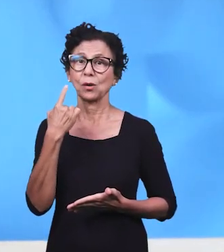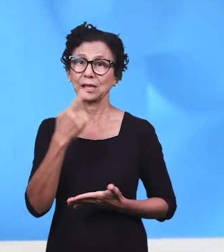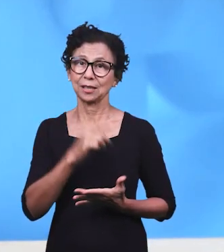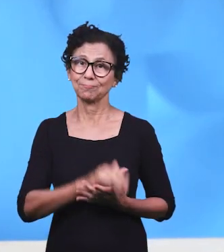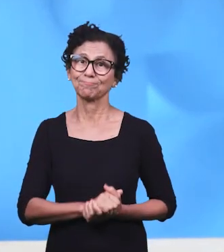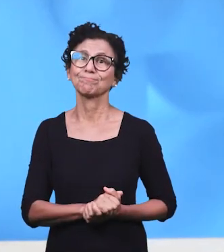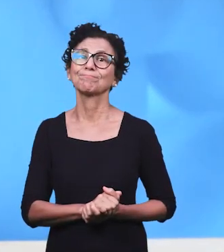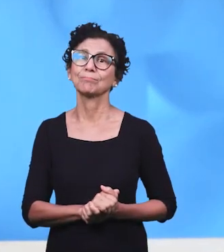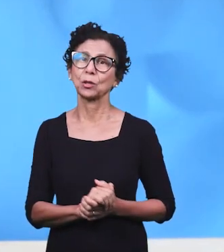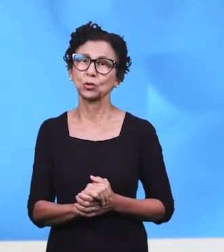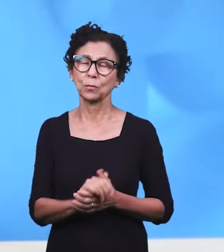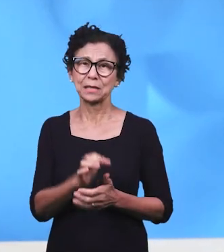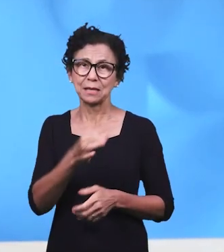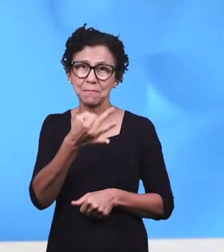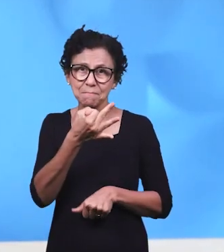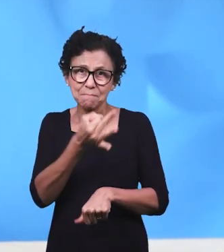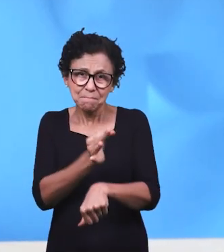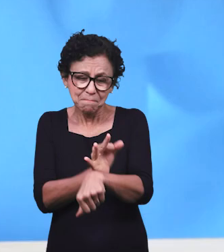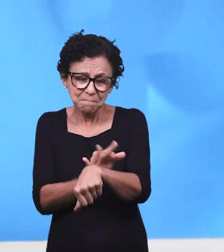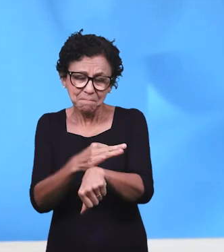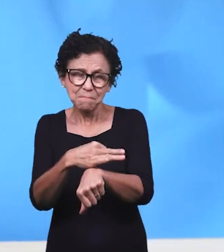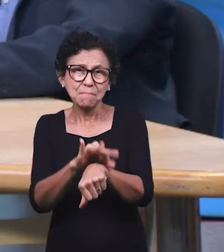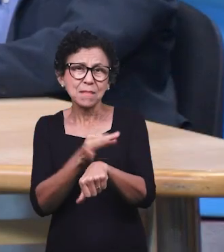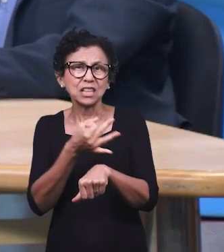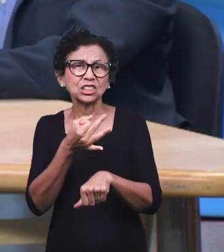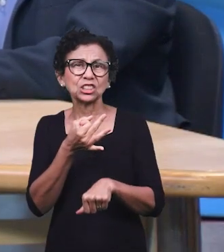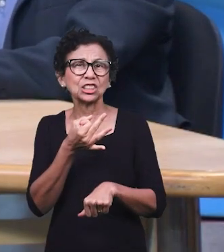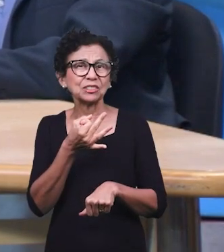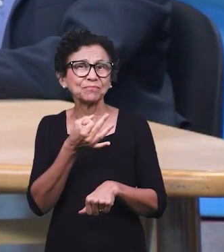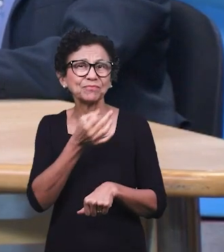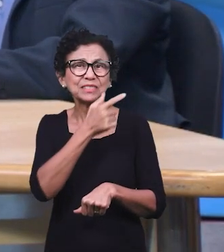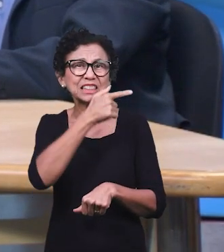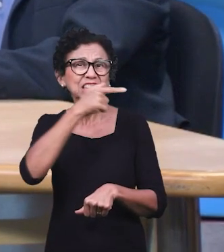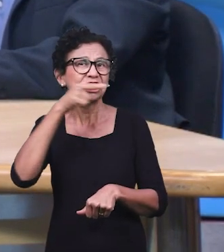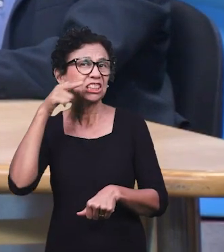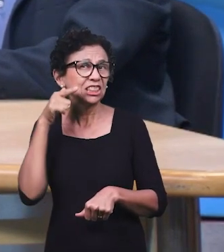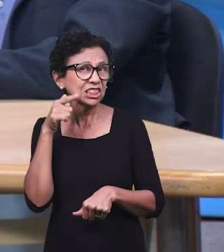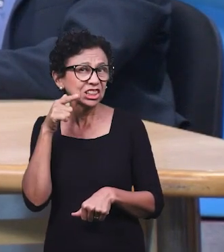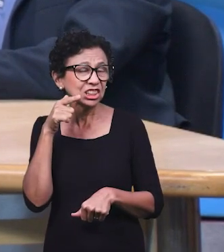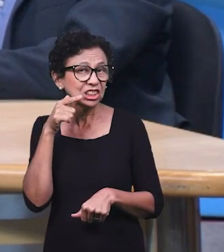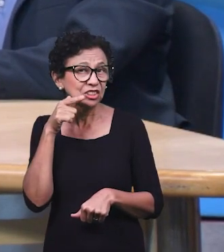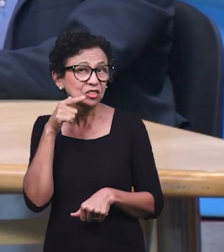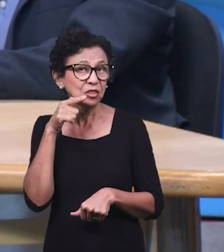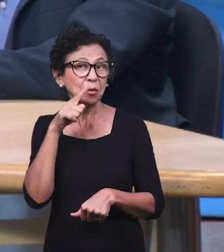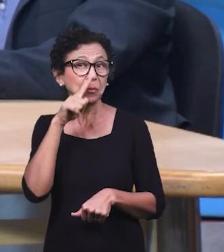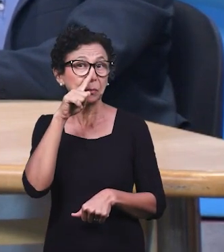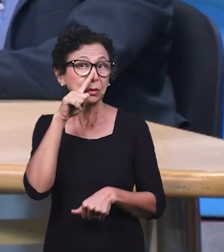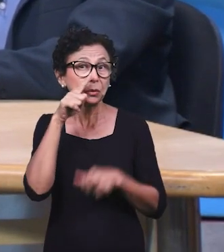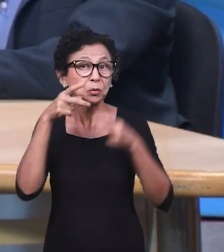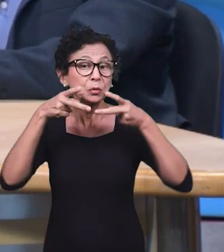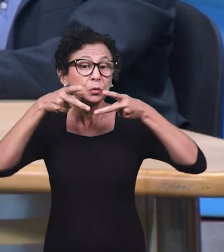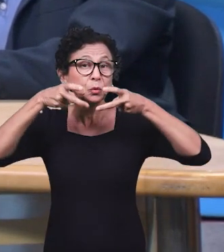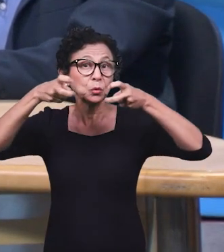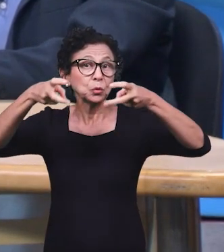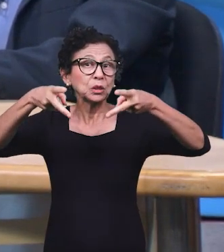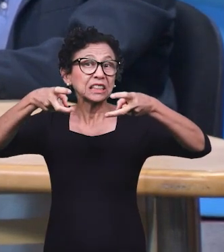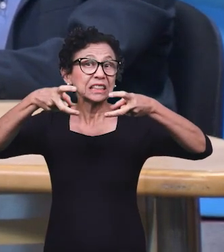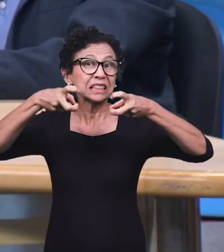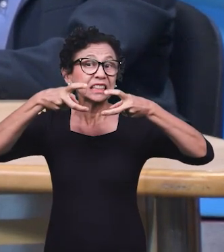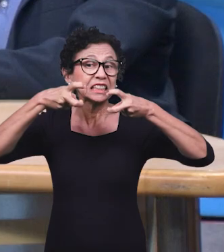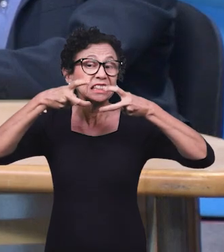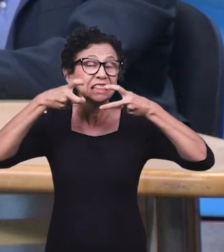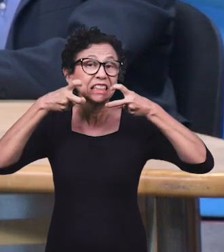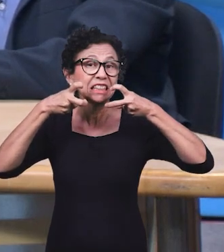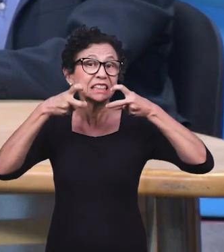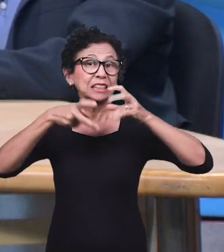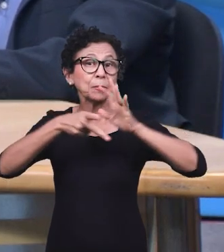posso começar a ter uma lesão na gengiva. Isso pode gerar para algo até mais perigoso, o câncer bucal, que